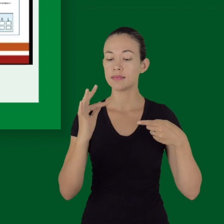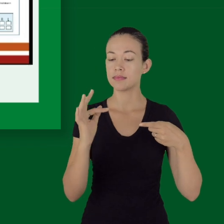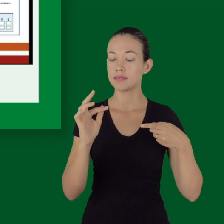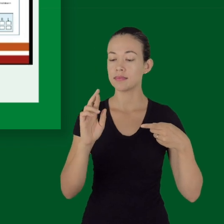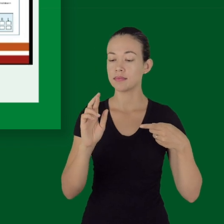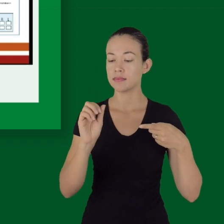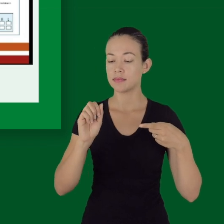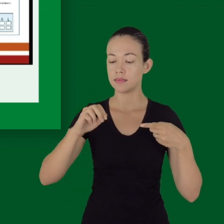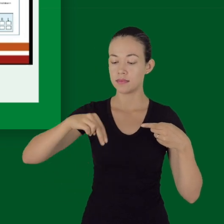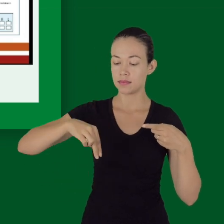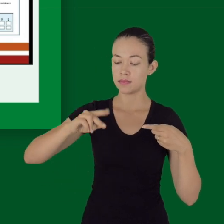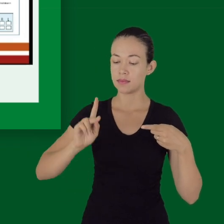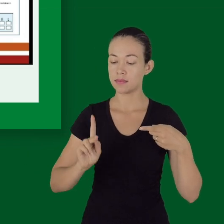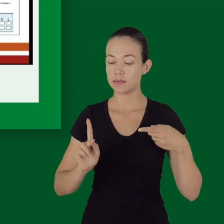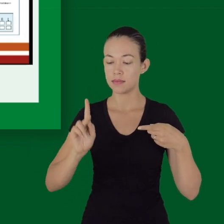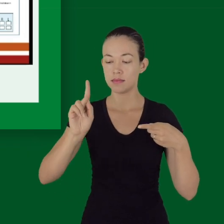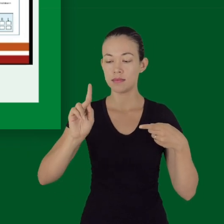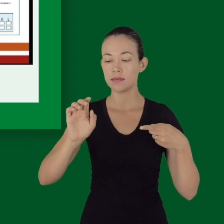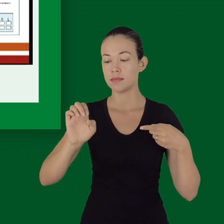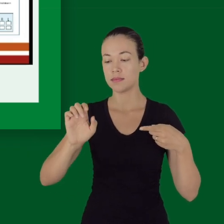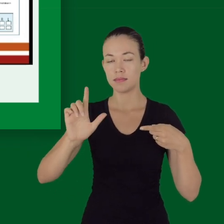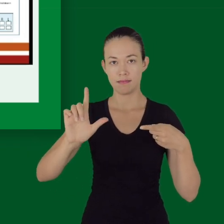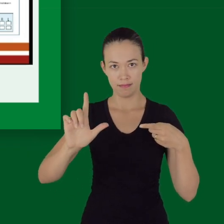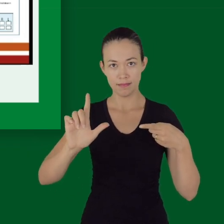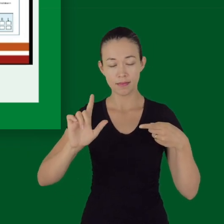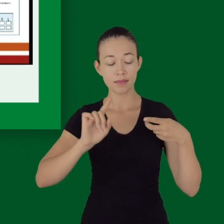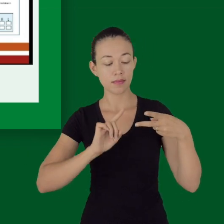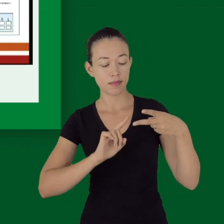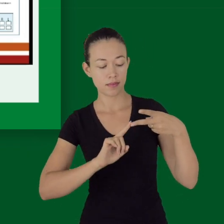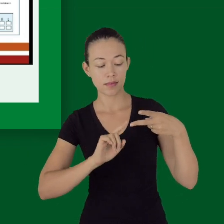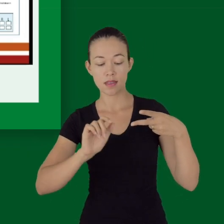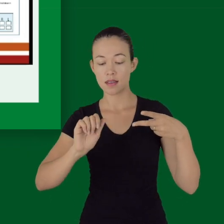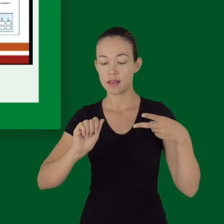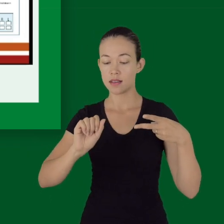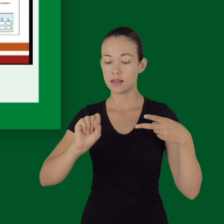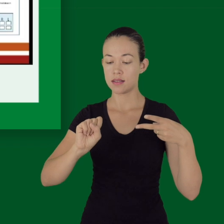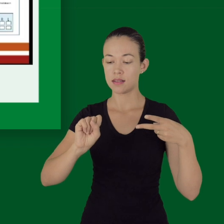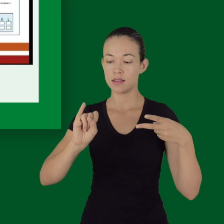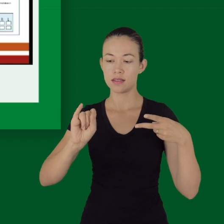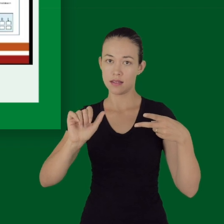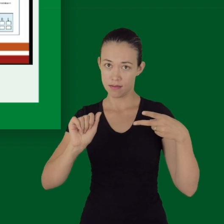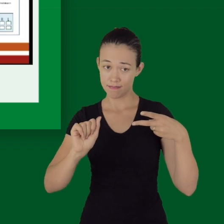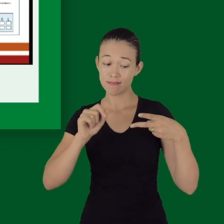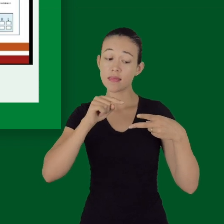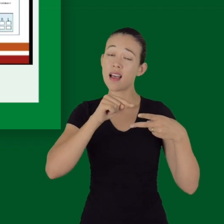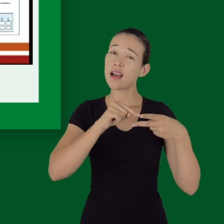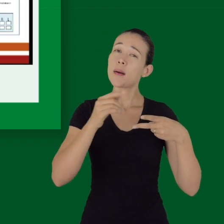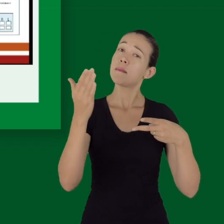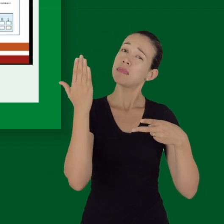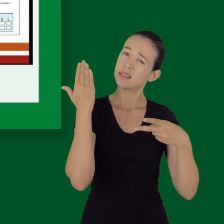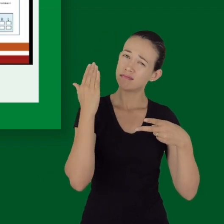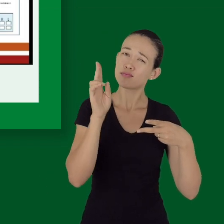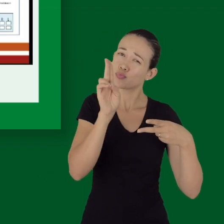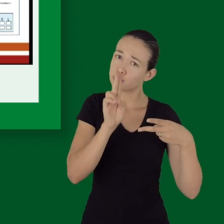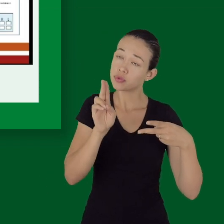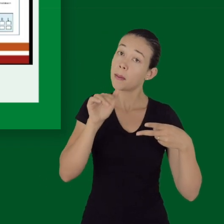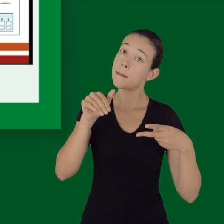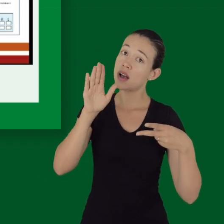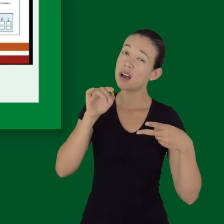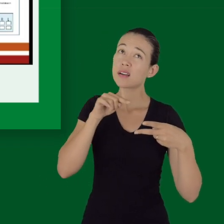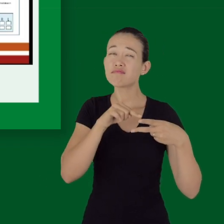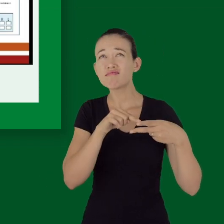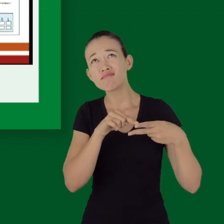no pré-hospitalar, porque ele é um processo de um pouco mais de acurácia. Eles normalmente são avaliações que eu faço nesse segundo momento,